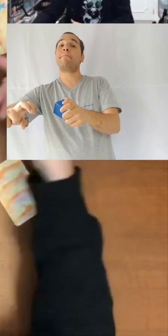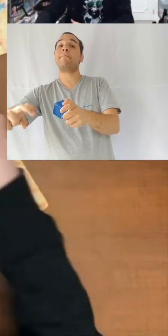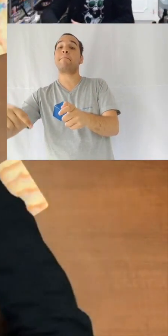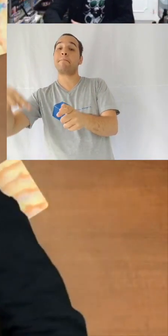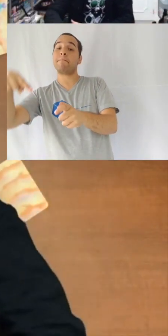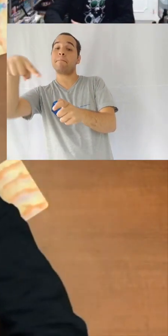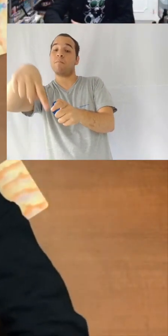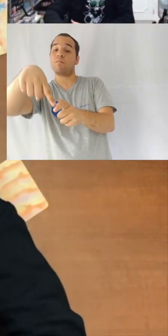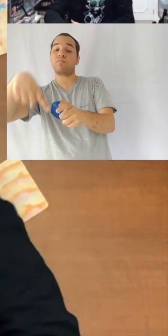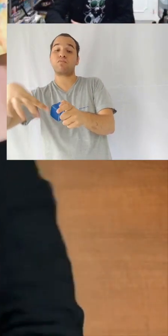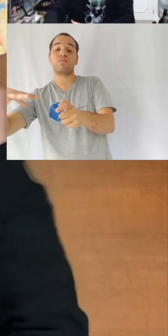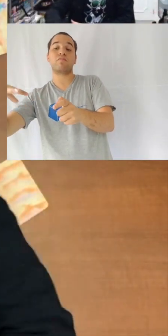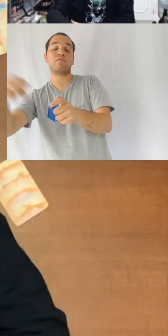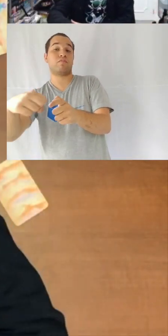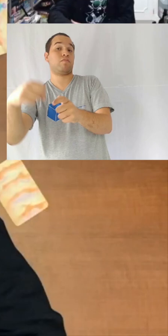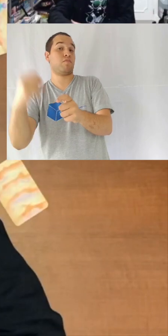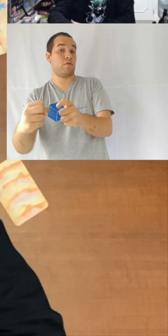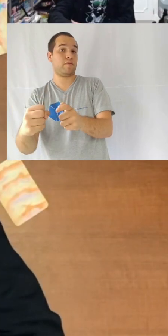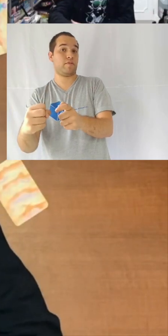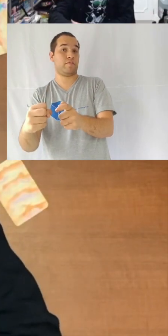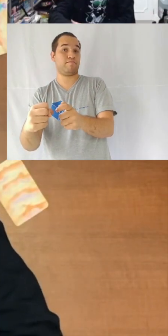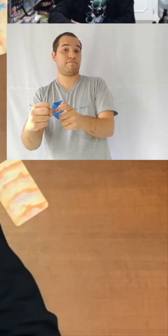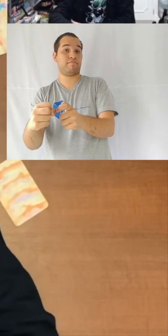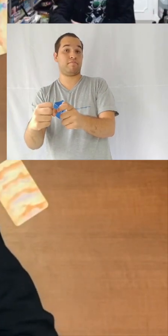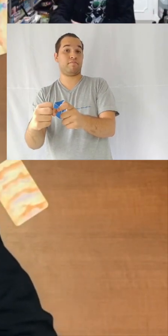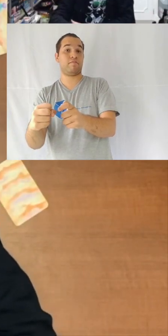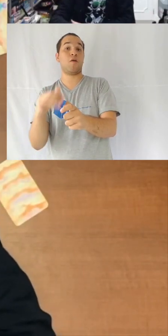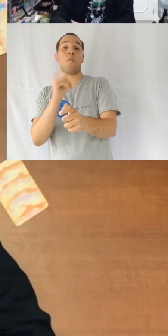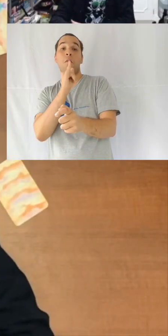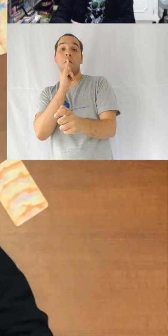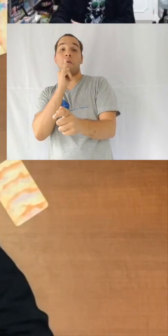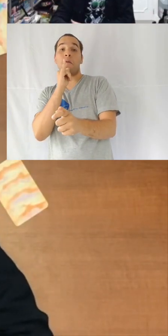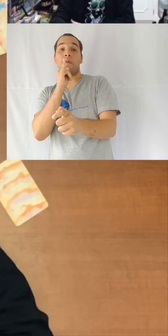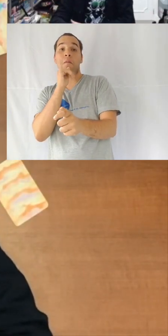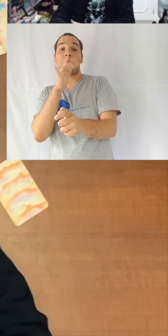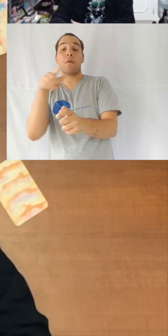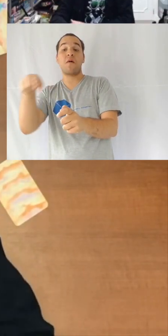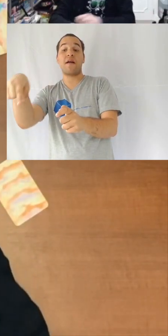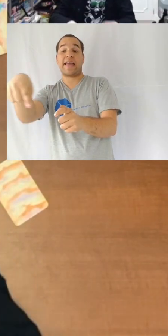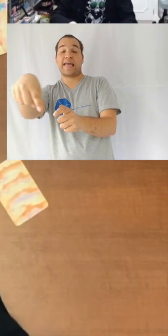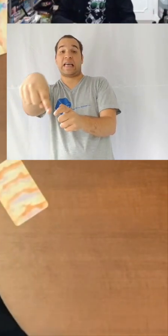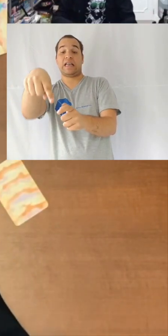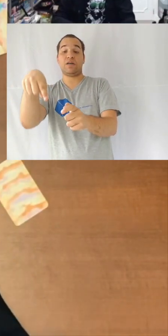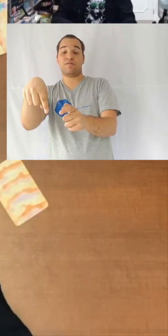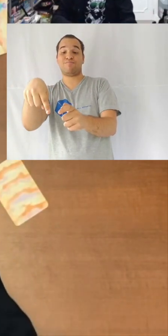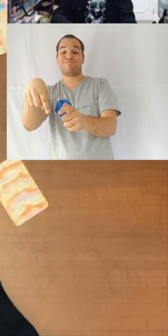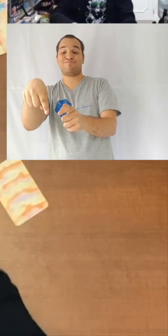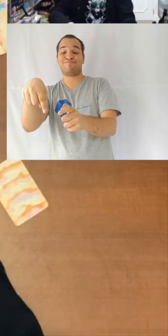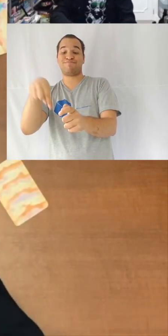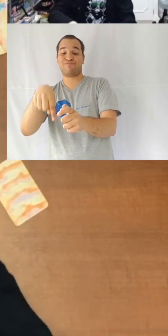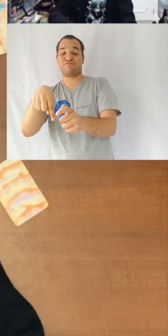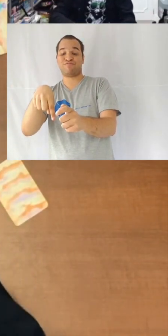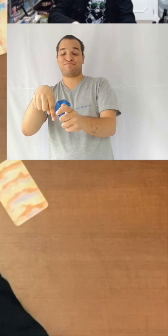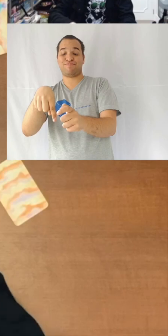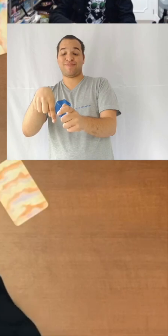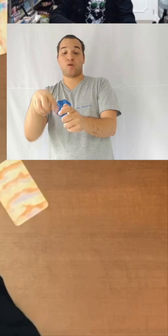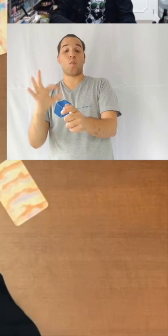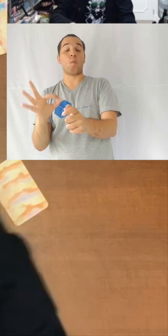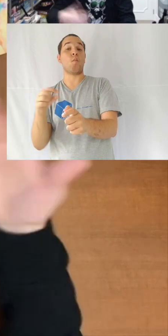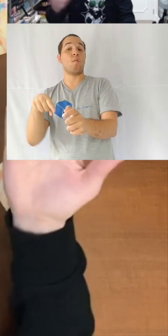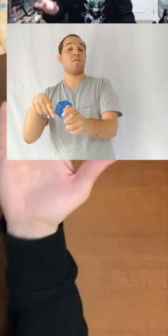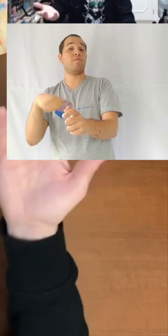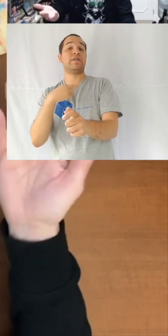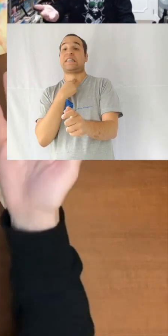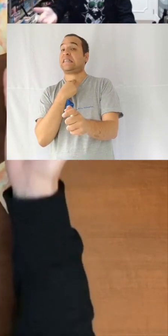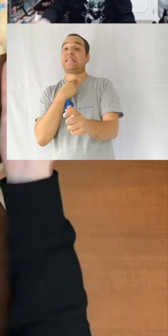por exemplo, veja, ele está sentado nesta carta aqui, então ele poderia comprar esta carta aqui, ou as duas vizinhas. Pô, mas não tem uma carta vizinha